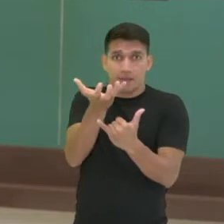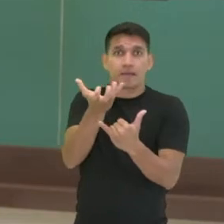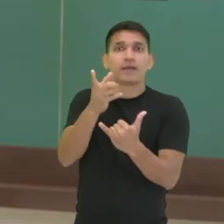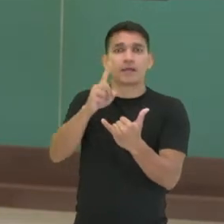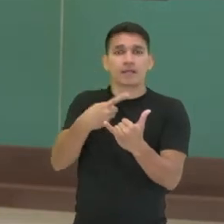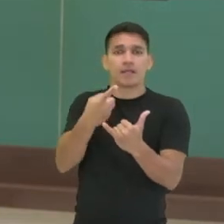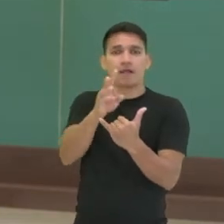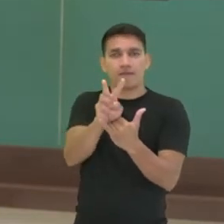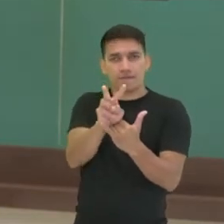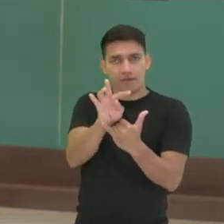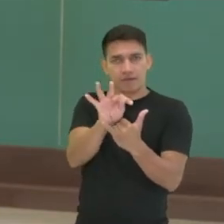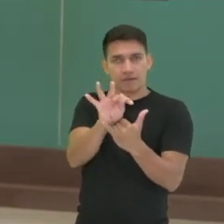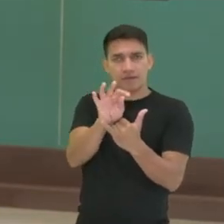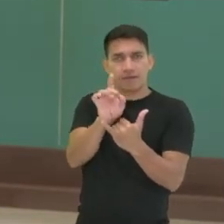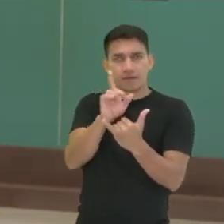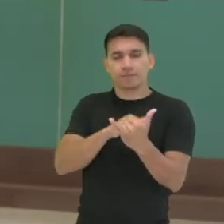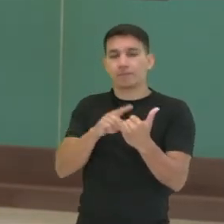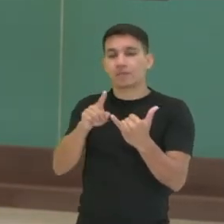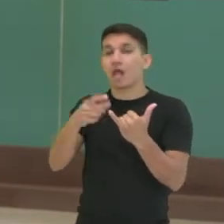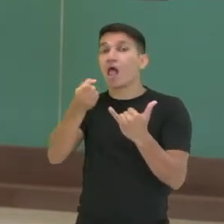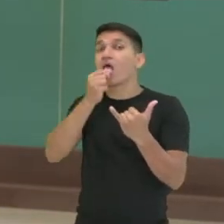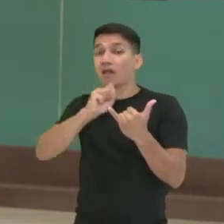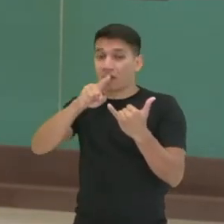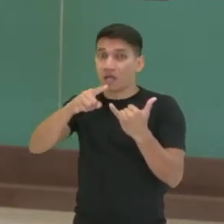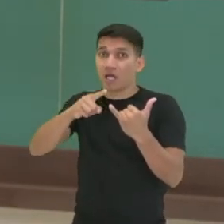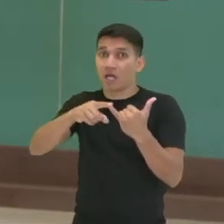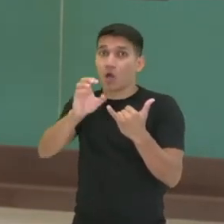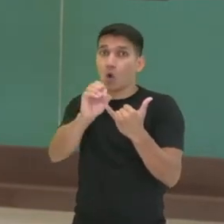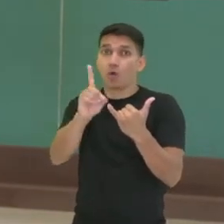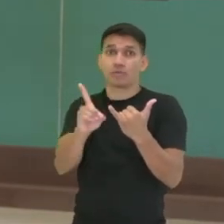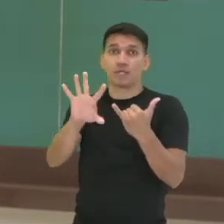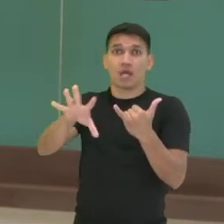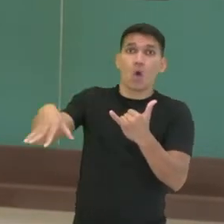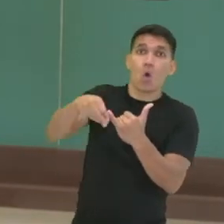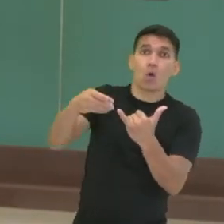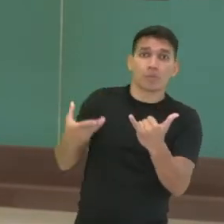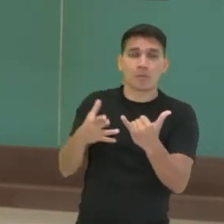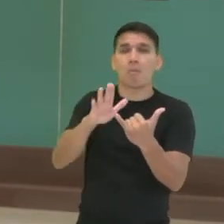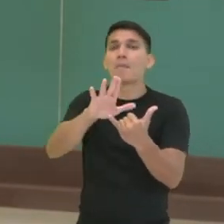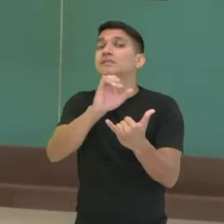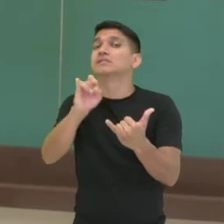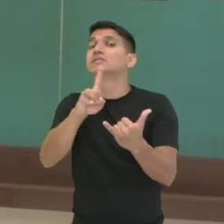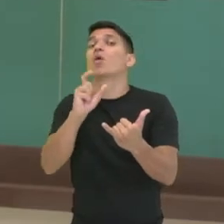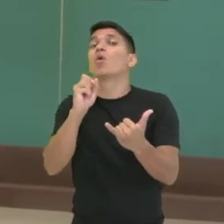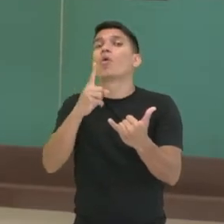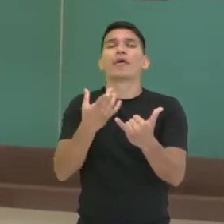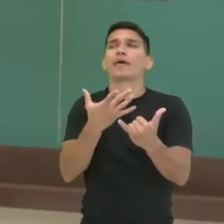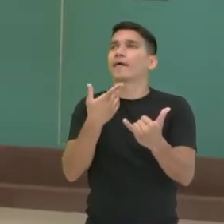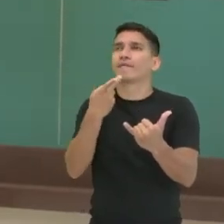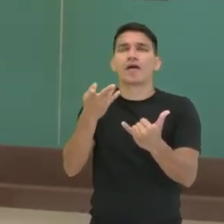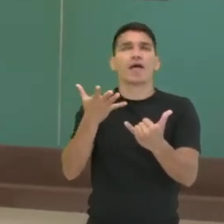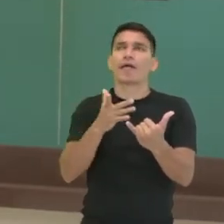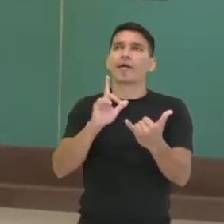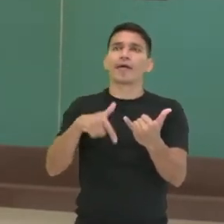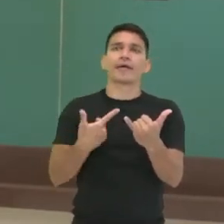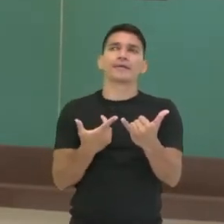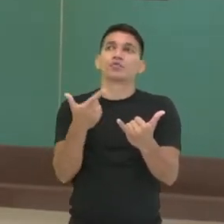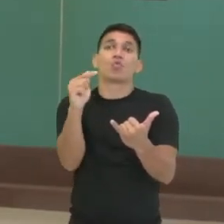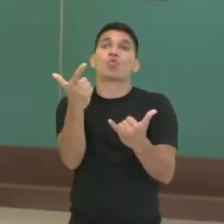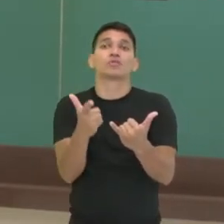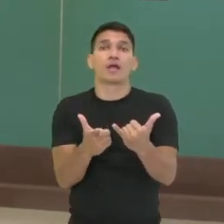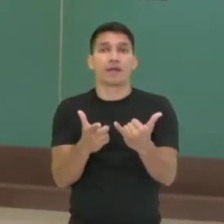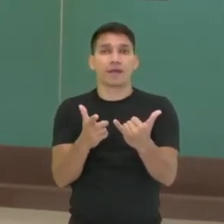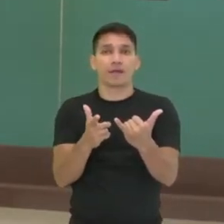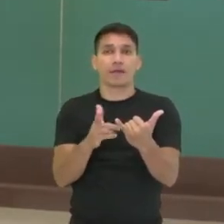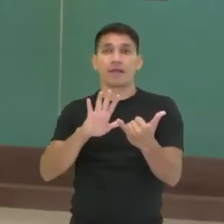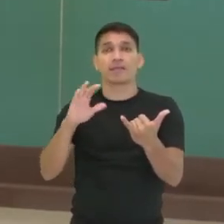direto, e o sorvete é o objeto direto, é o complemento. Mas se eu simplesmente falar lá na oração, eu não tiver esse